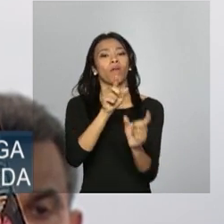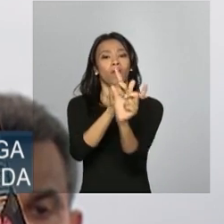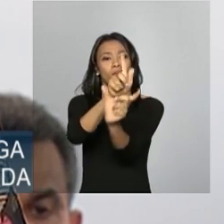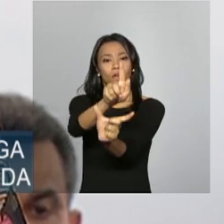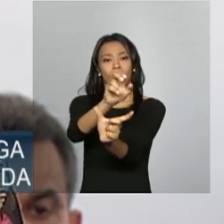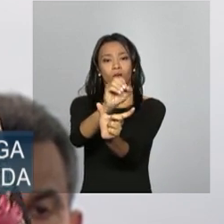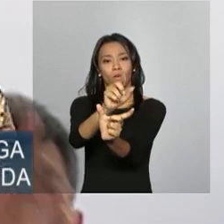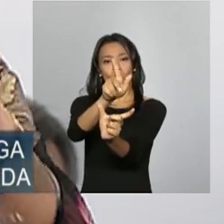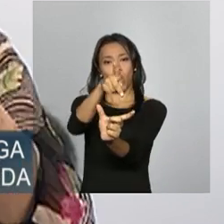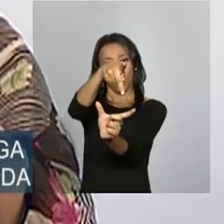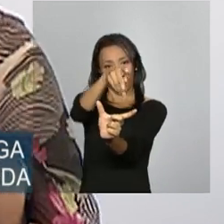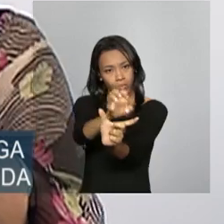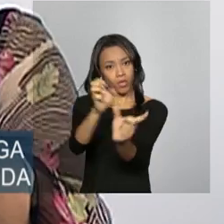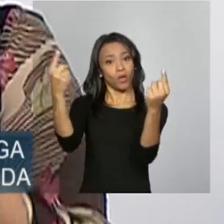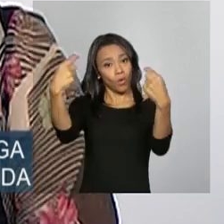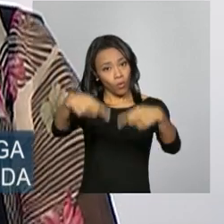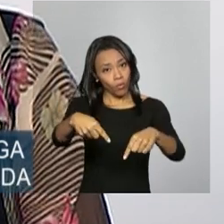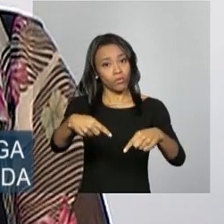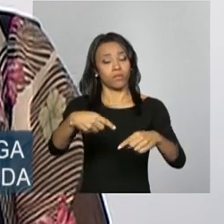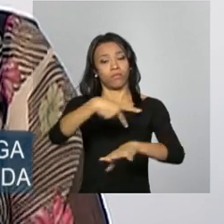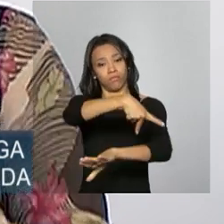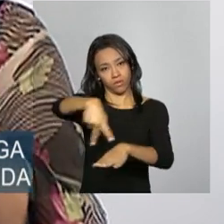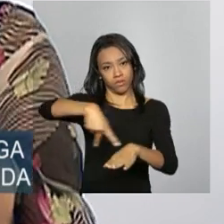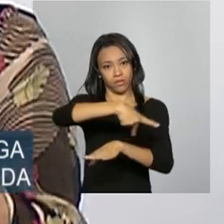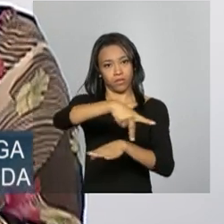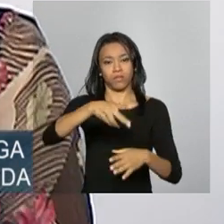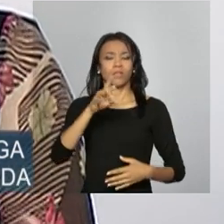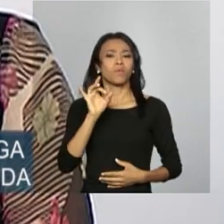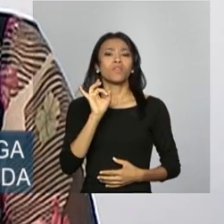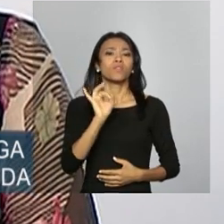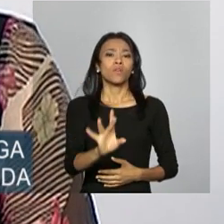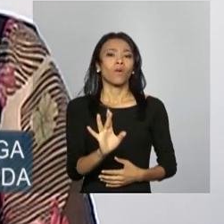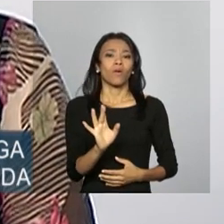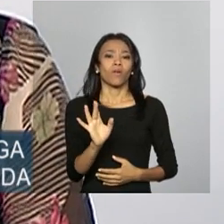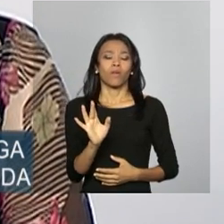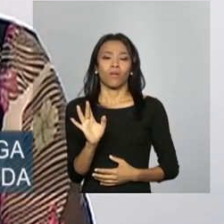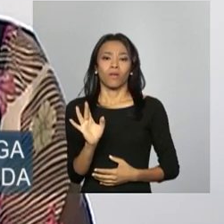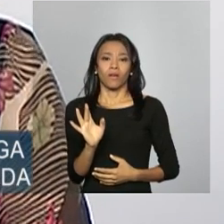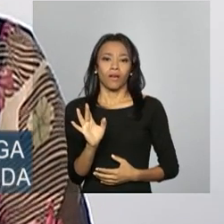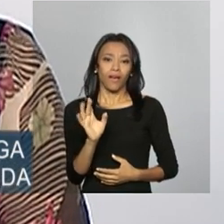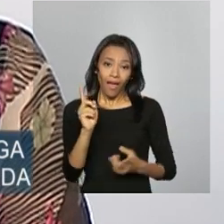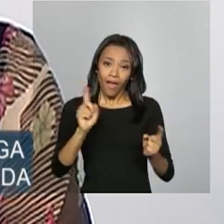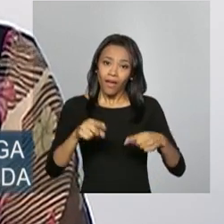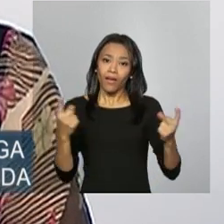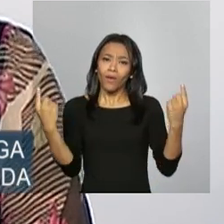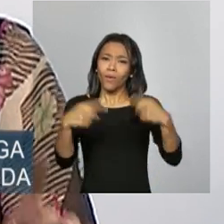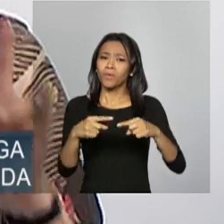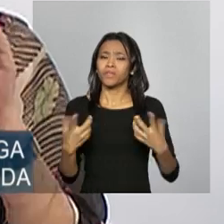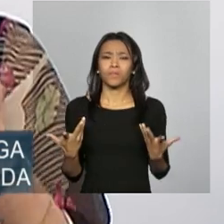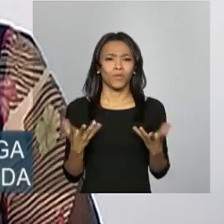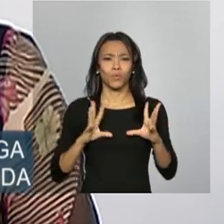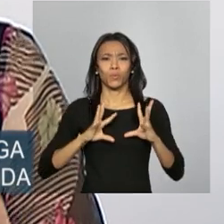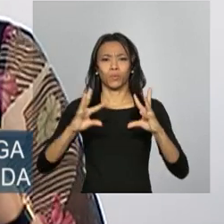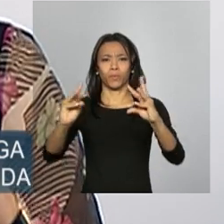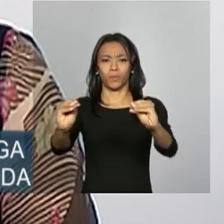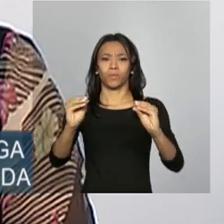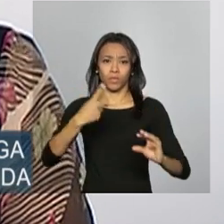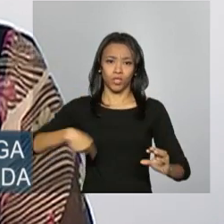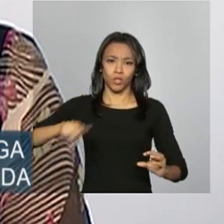do nosso país. Mas não é só isso, é um golpe também contra tudo que